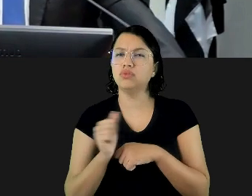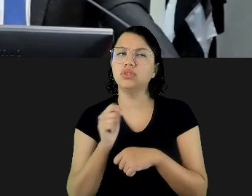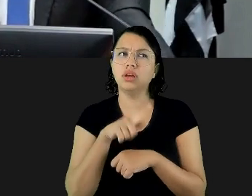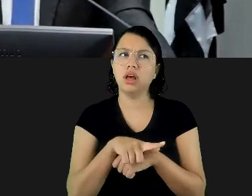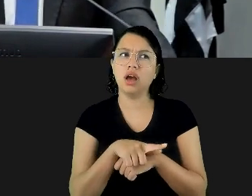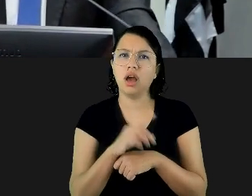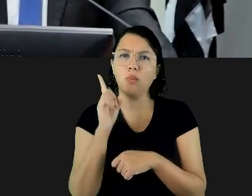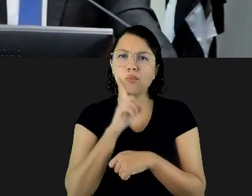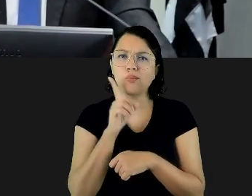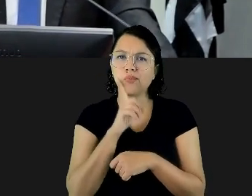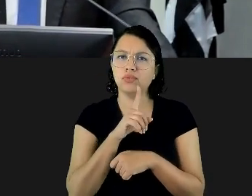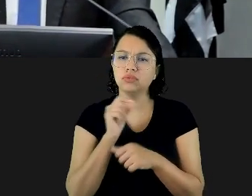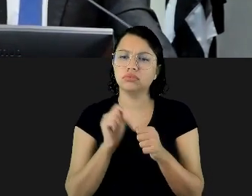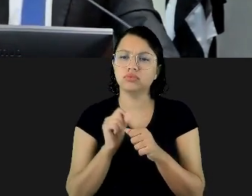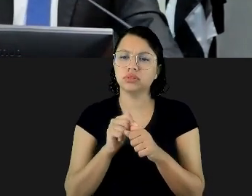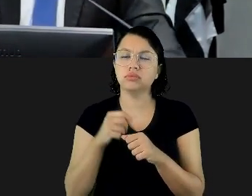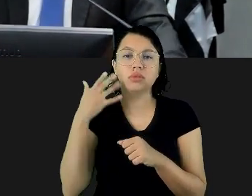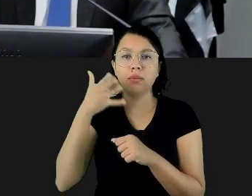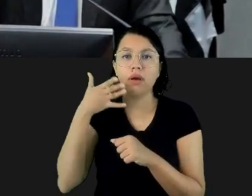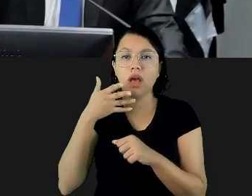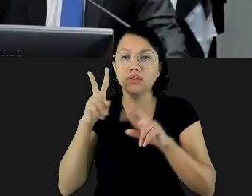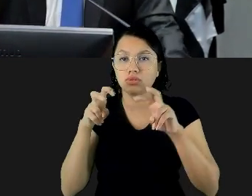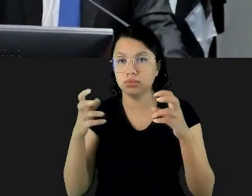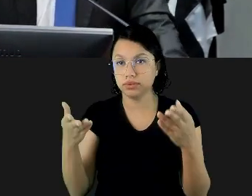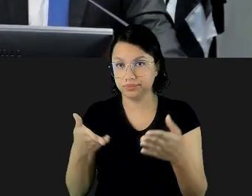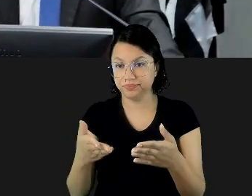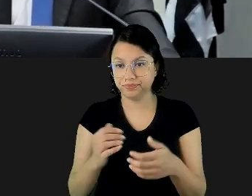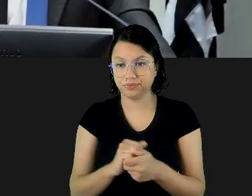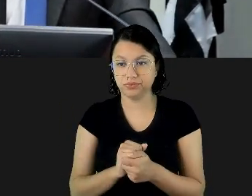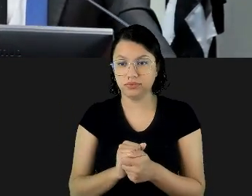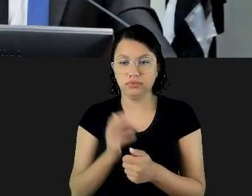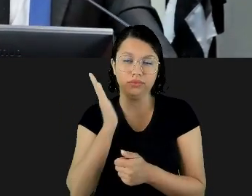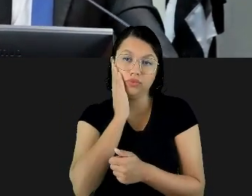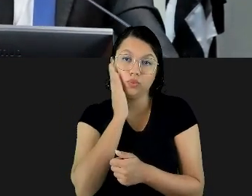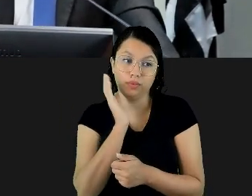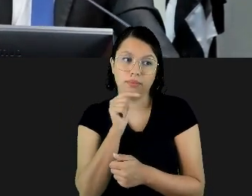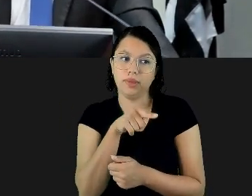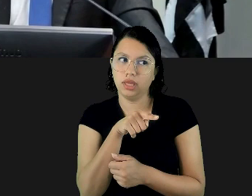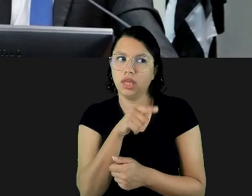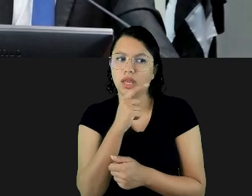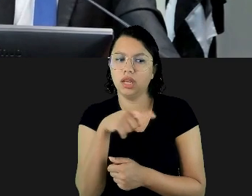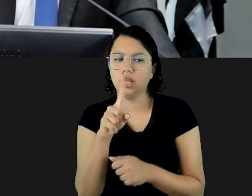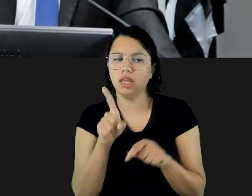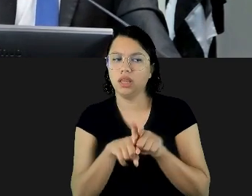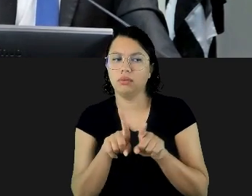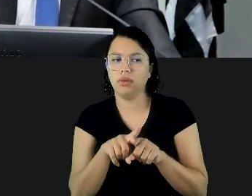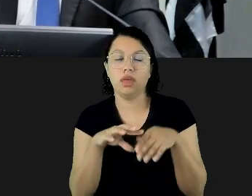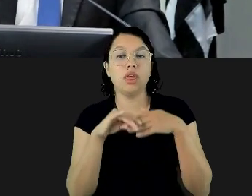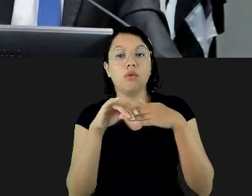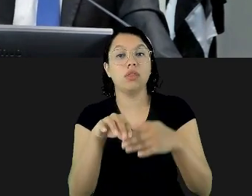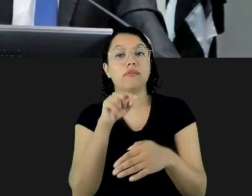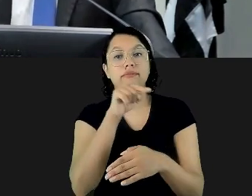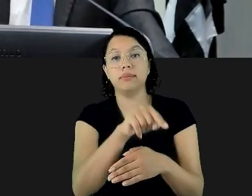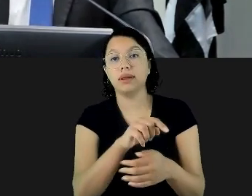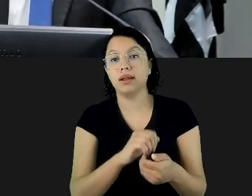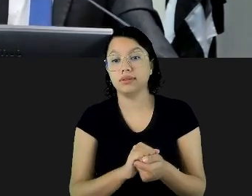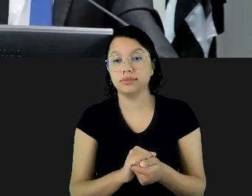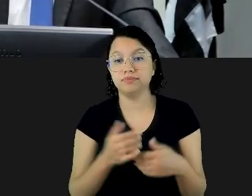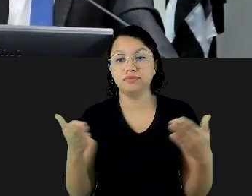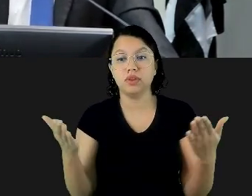para fazer uma palestra sobre isso, e eu sabia que ele ia também, e eu levei para ele essa